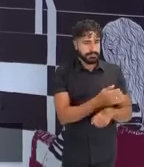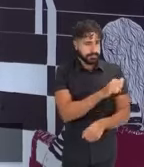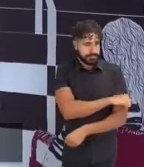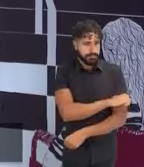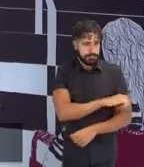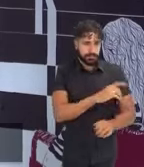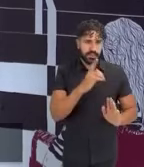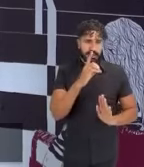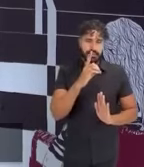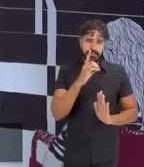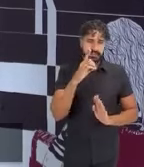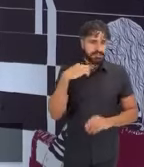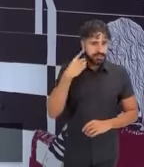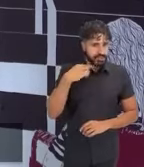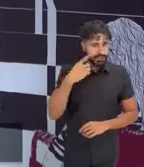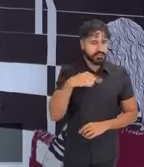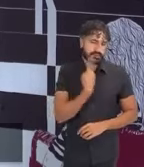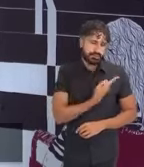nós sabemos que